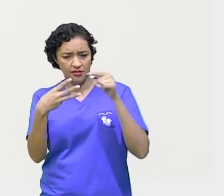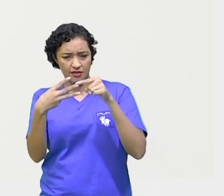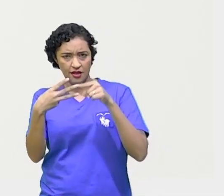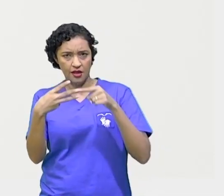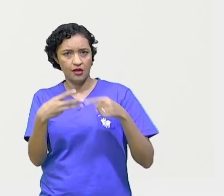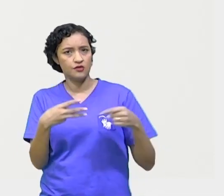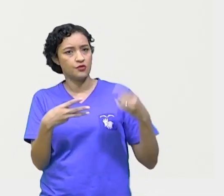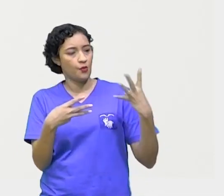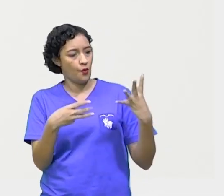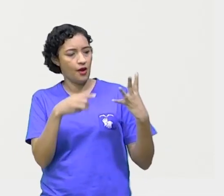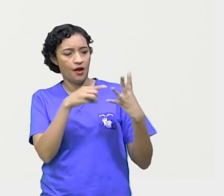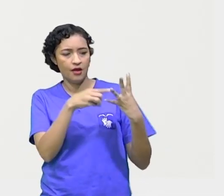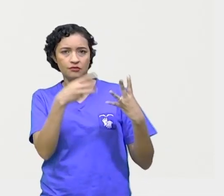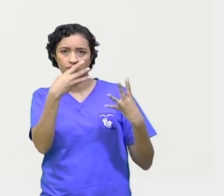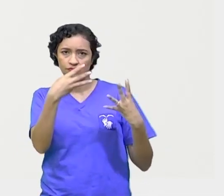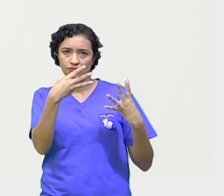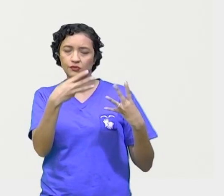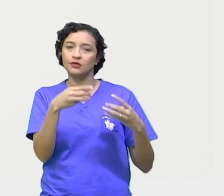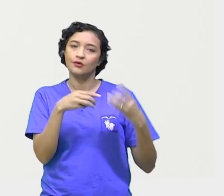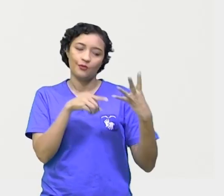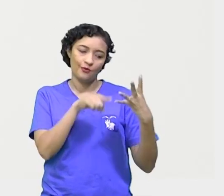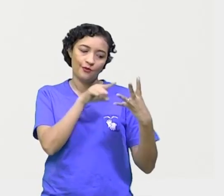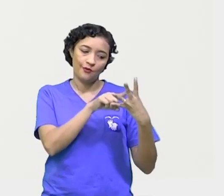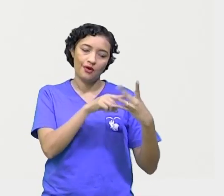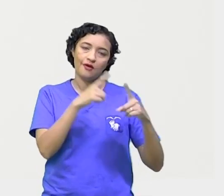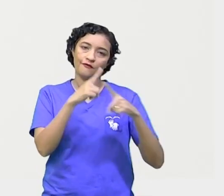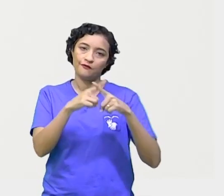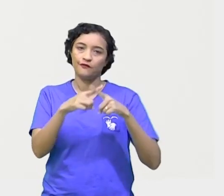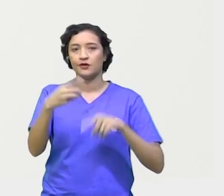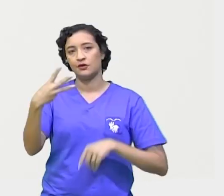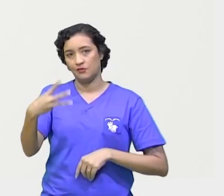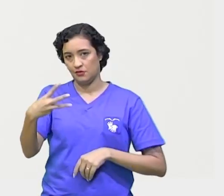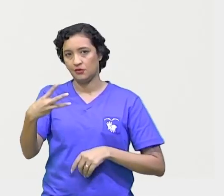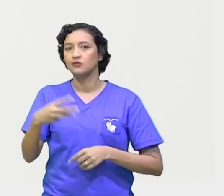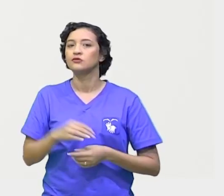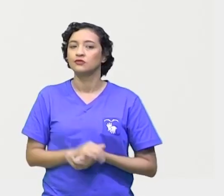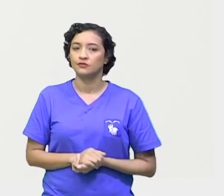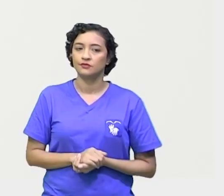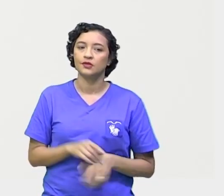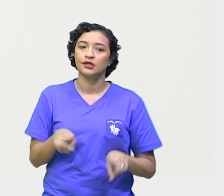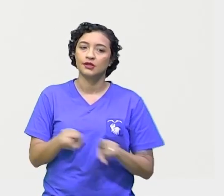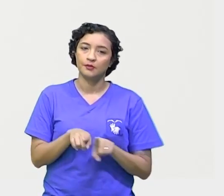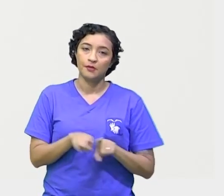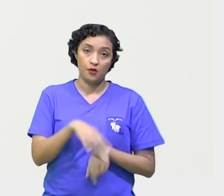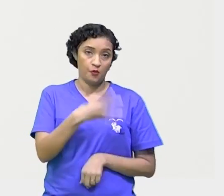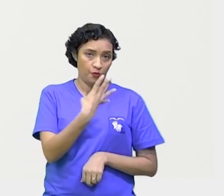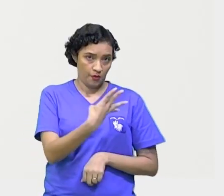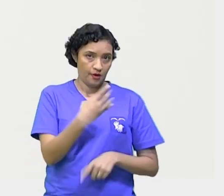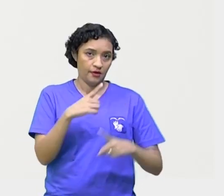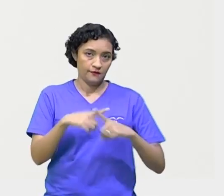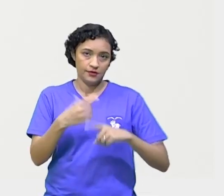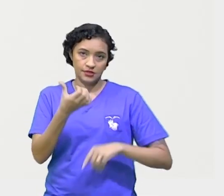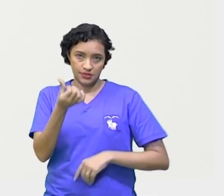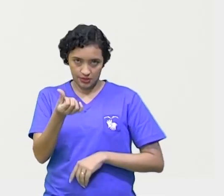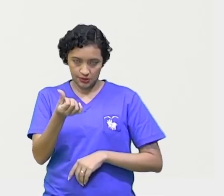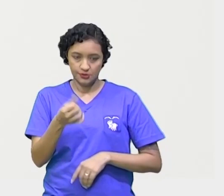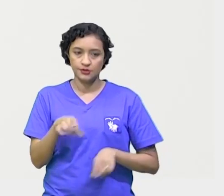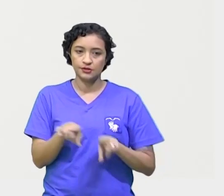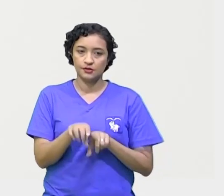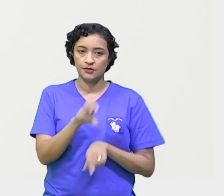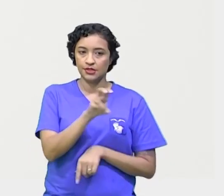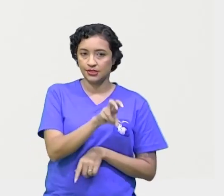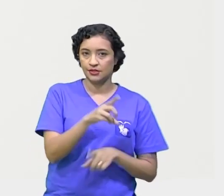E no caso do quarto ele aparece quantas vezes ele aparece seis vezes e no caso dos 52